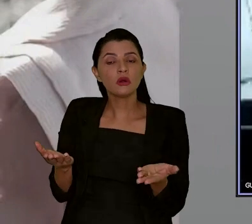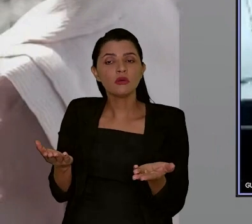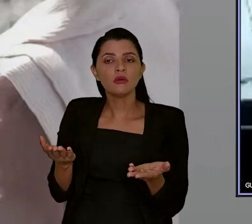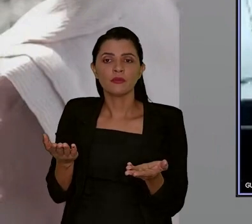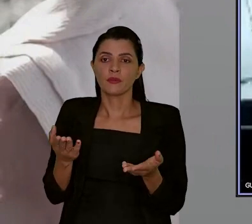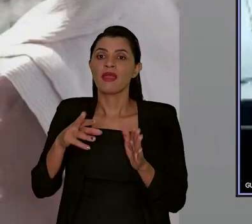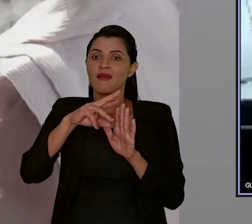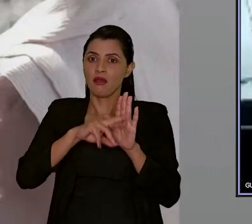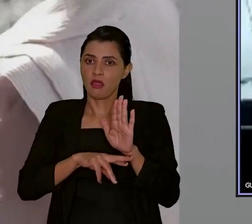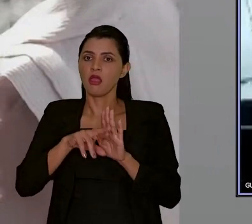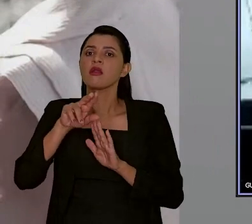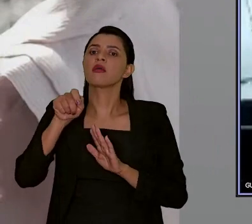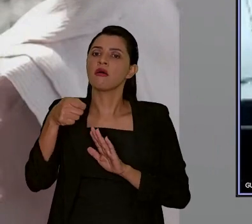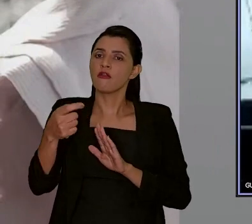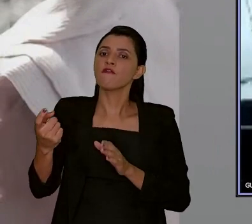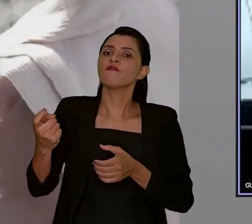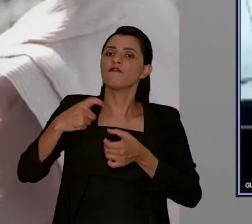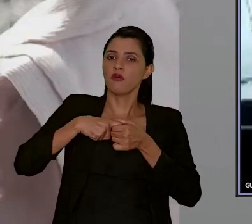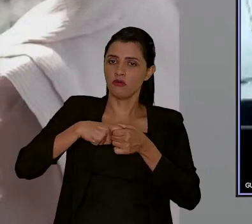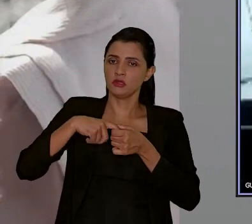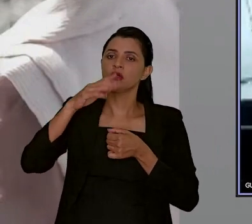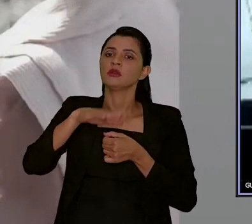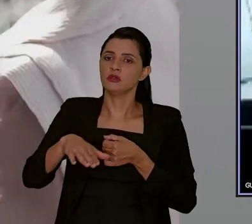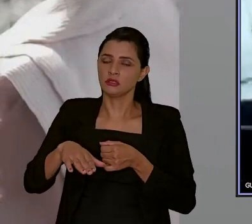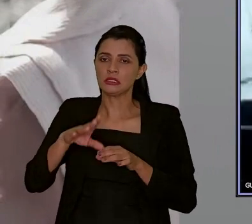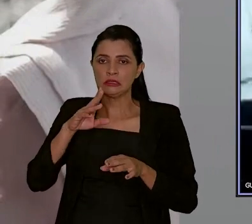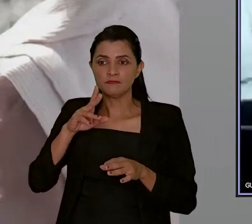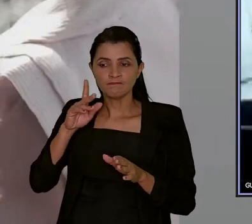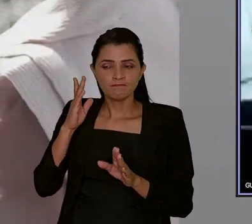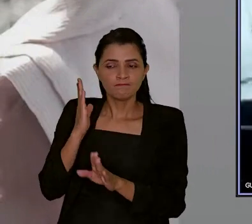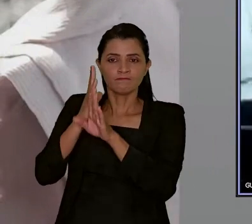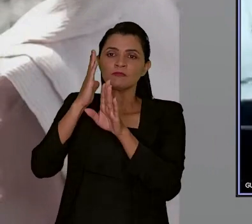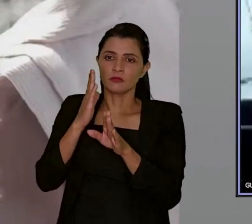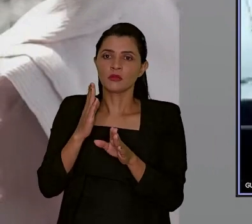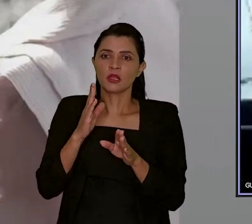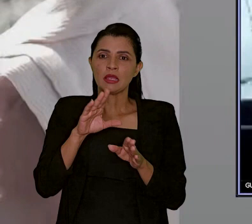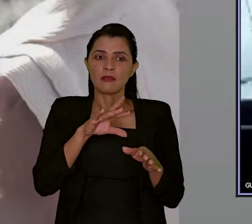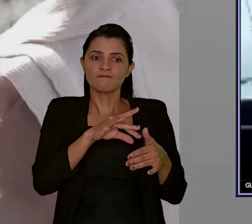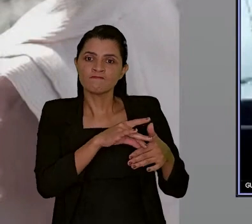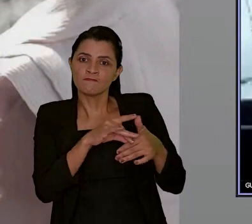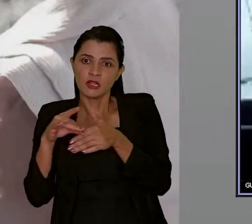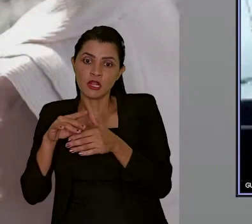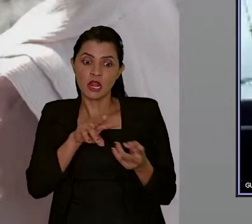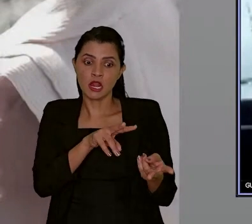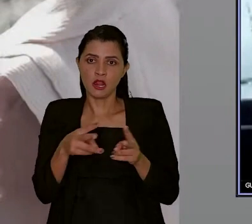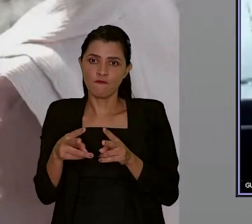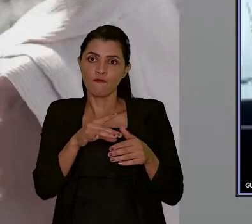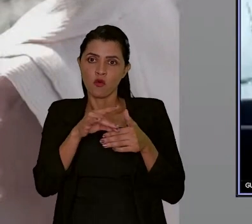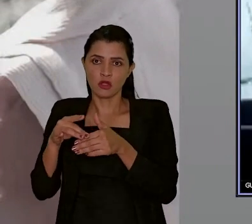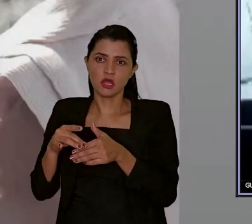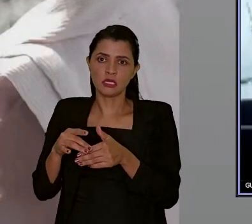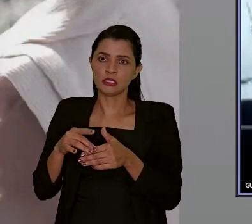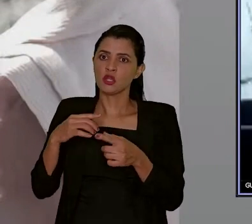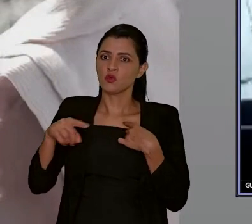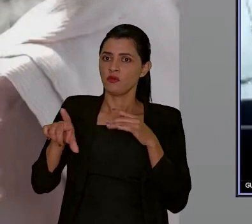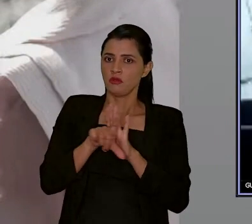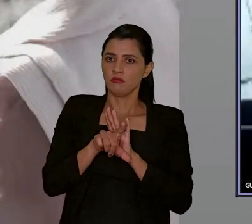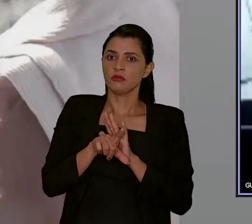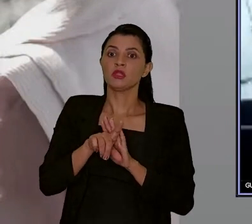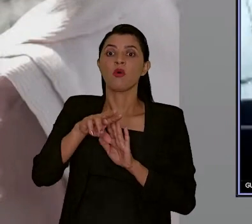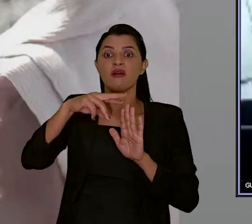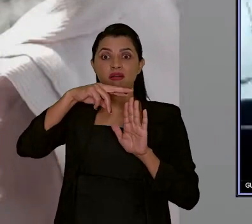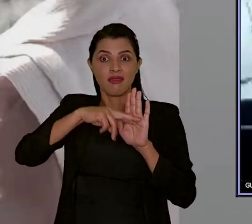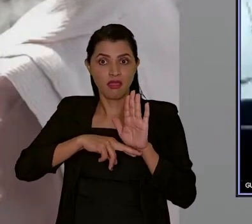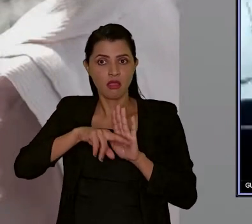Em constatando que houve a transferência ilícita ou a retenção indevida, a regra é o retorno. As